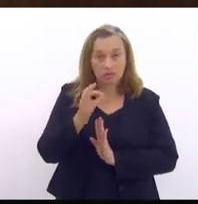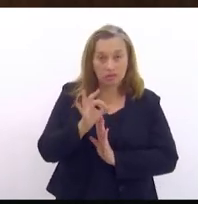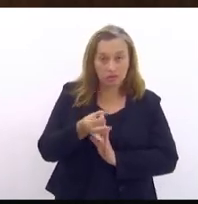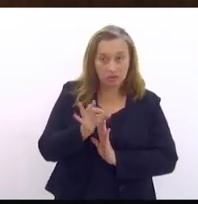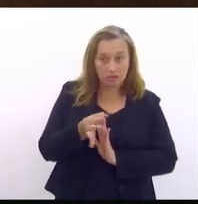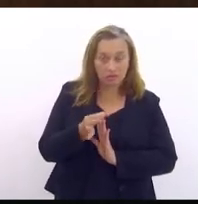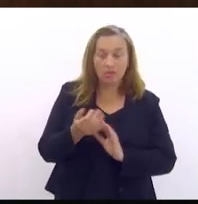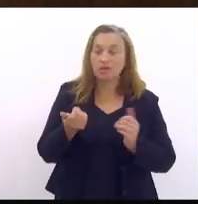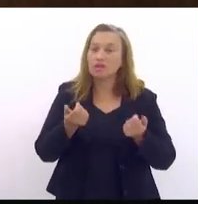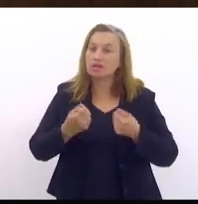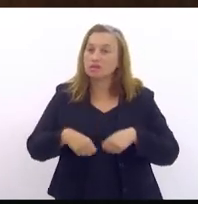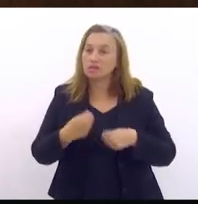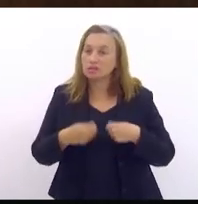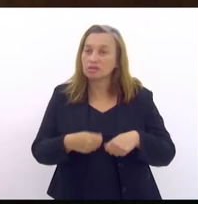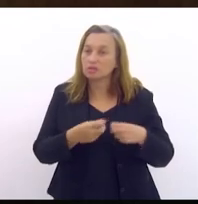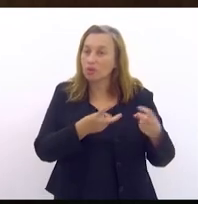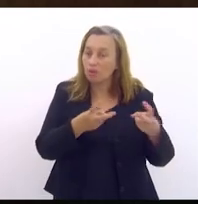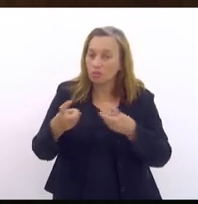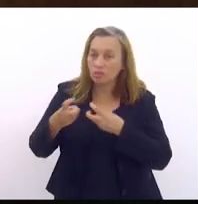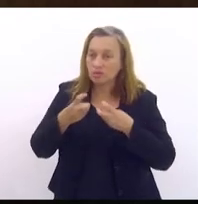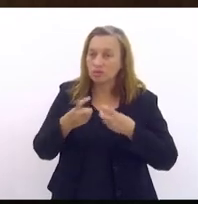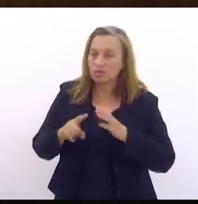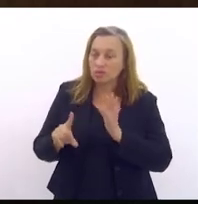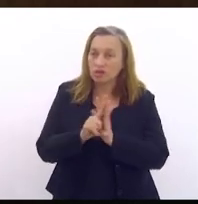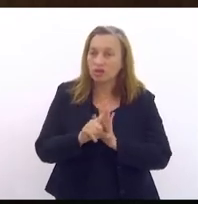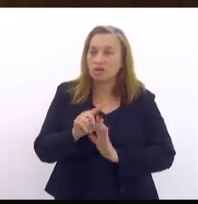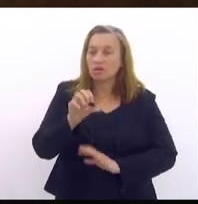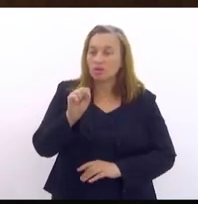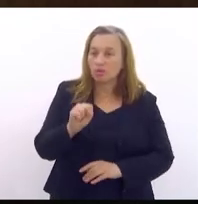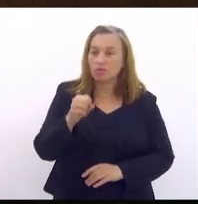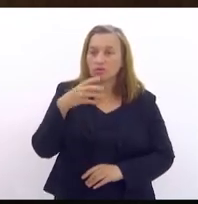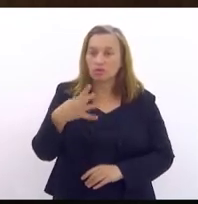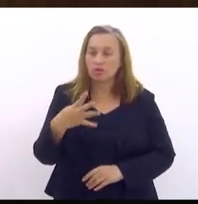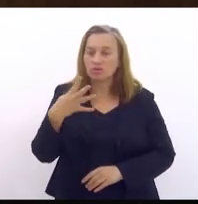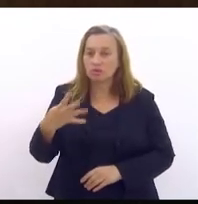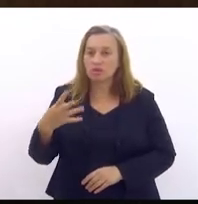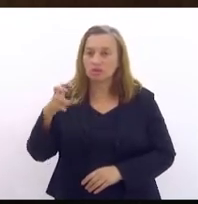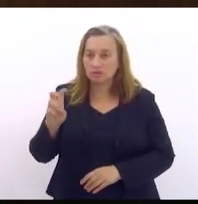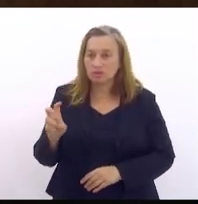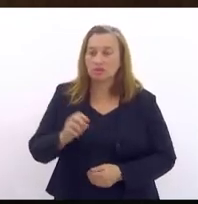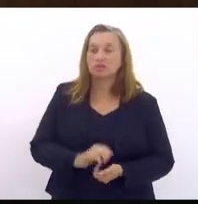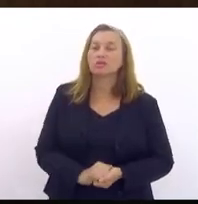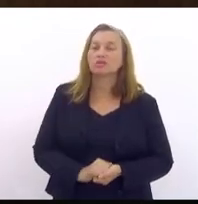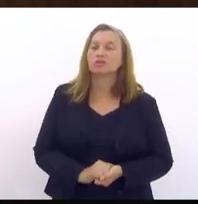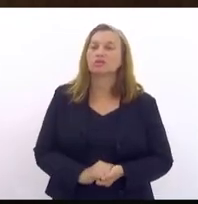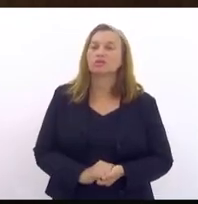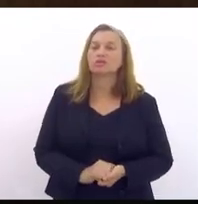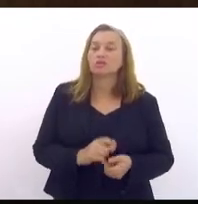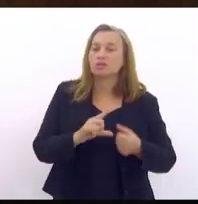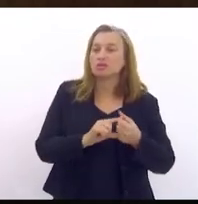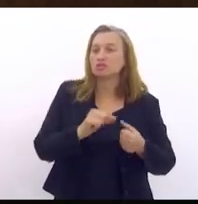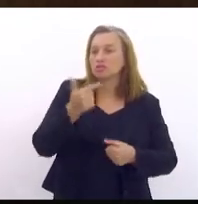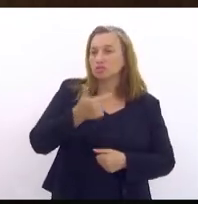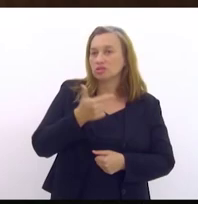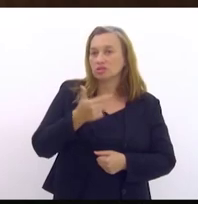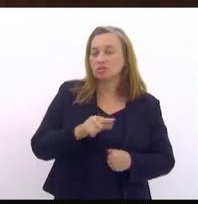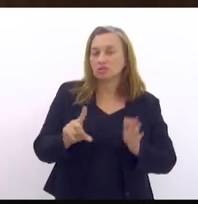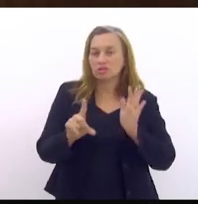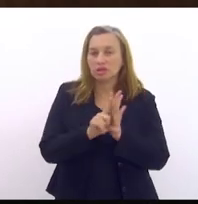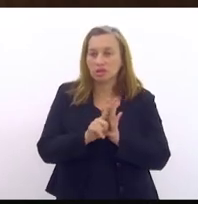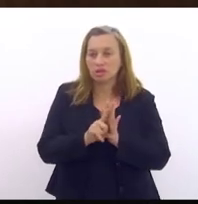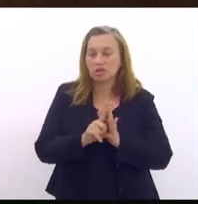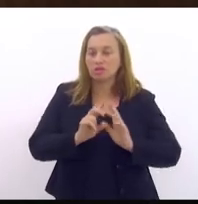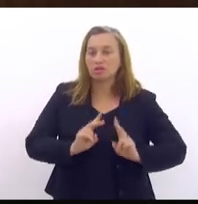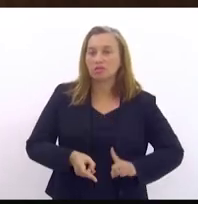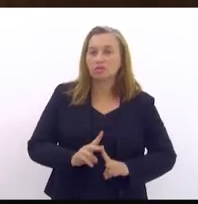a necessidade de observância à Lei 8445, o dispositivo, o artigo 2º desta lei,